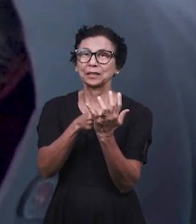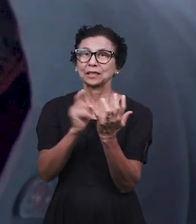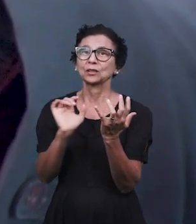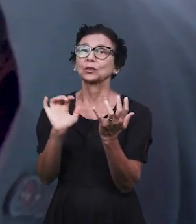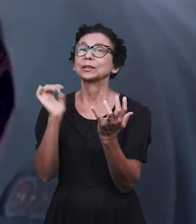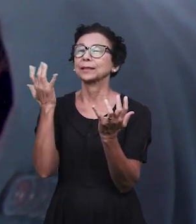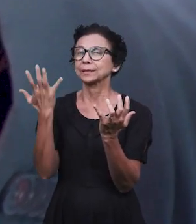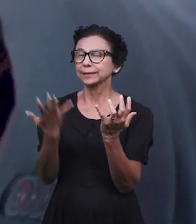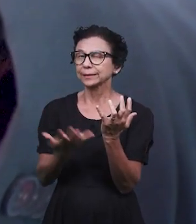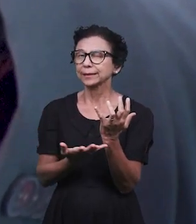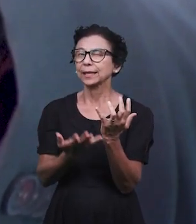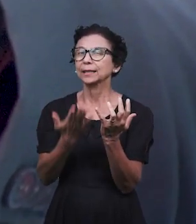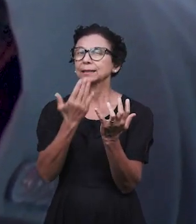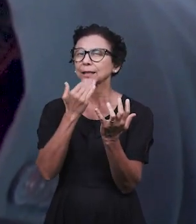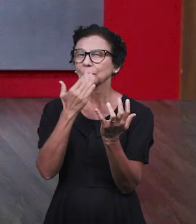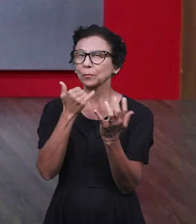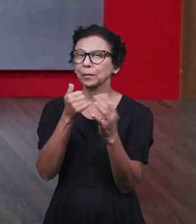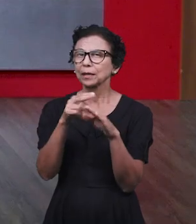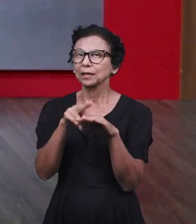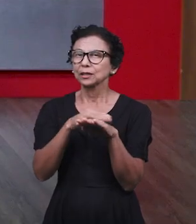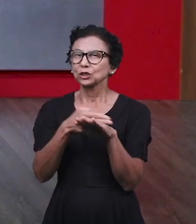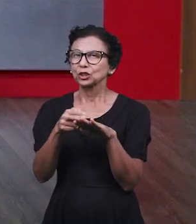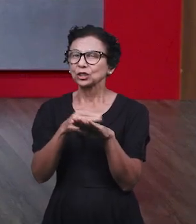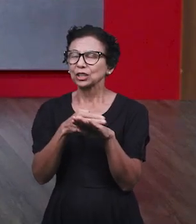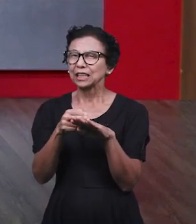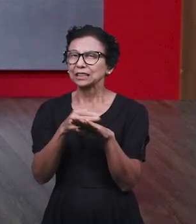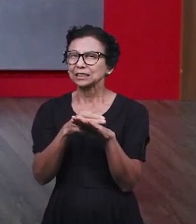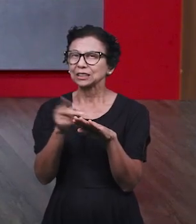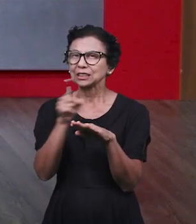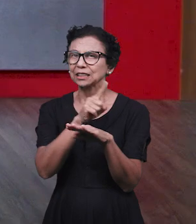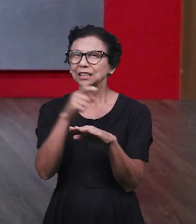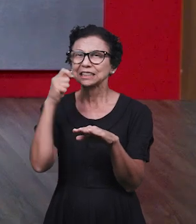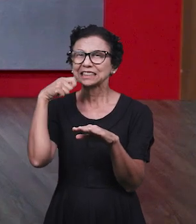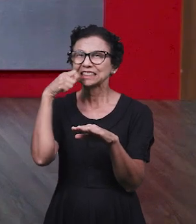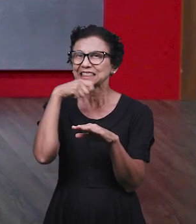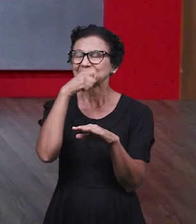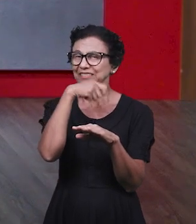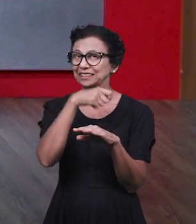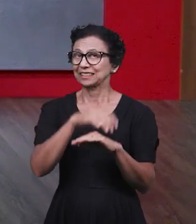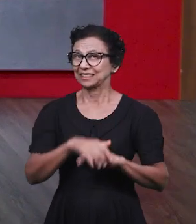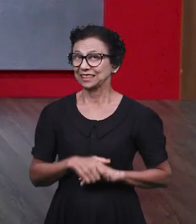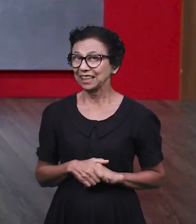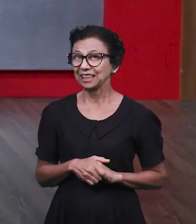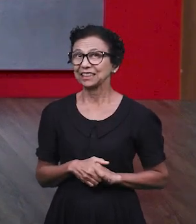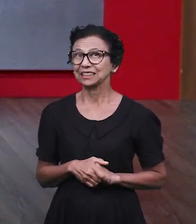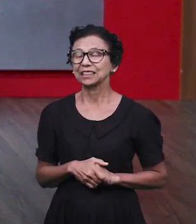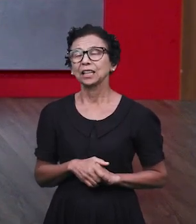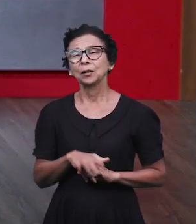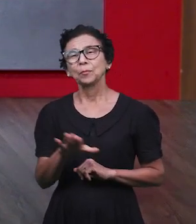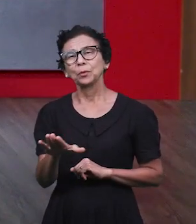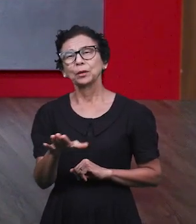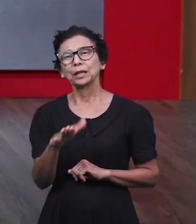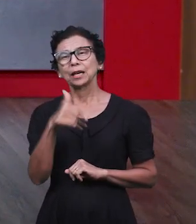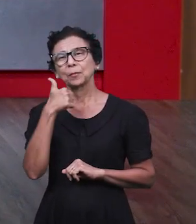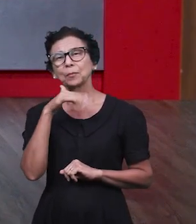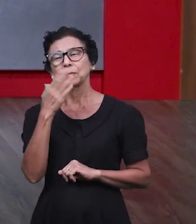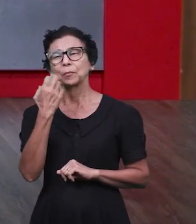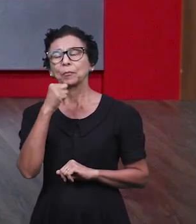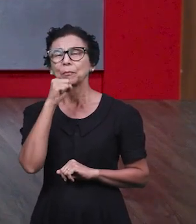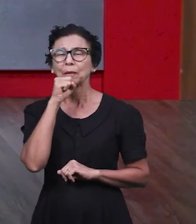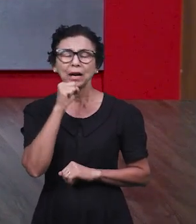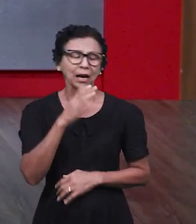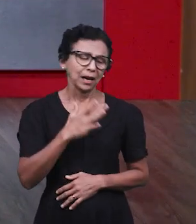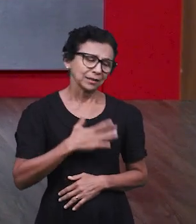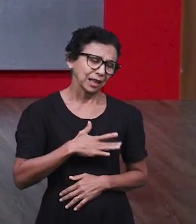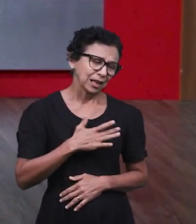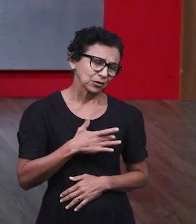Aquela criança que, né, que toma aquele chocolatinho, achocolatado antes de dormir e não escova o dente, porque geralmente os pais têm pena de